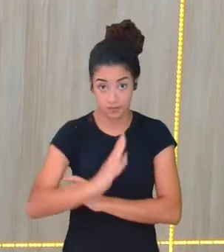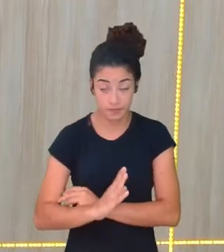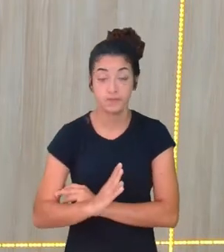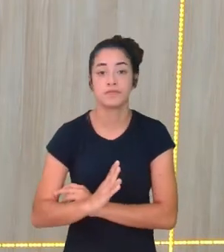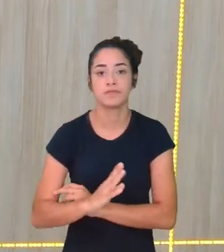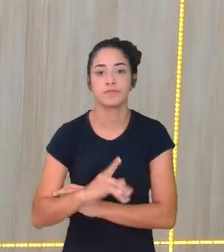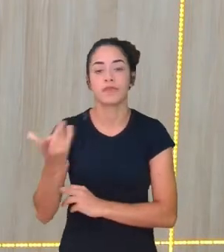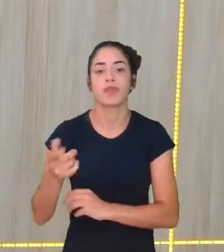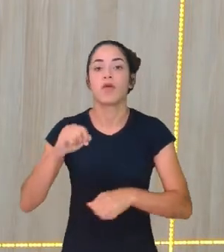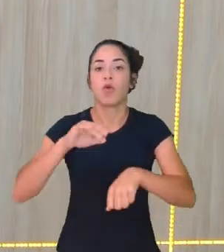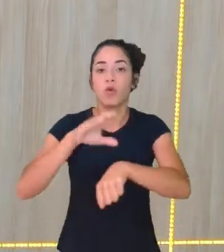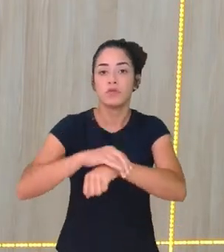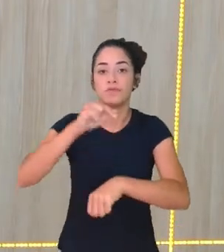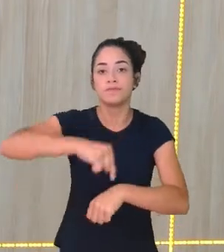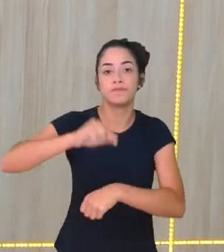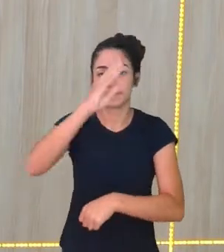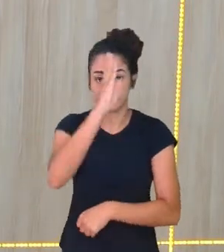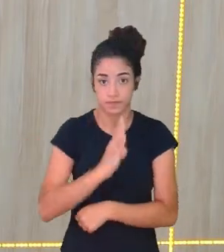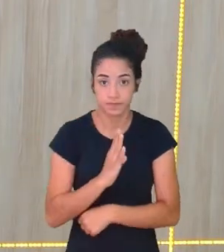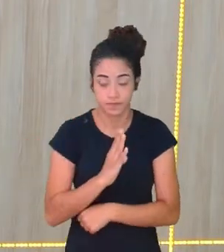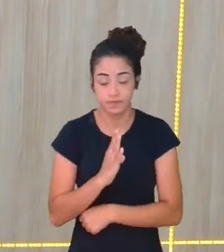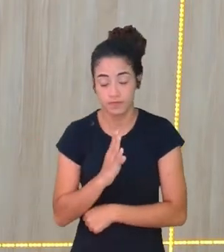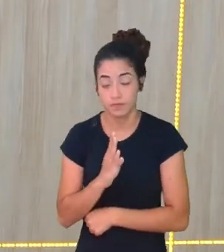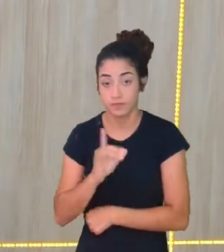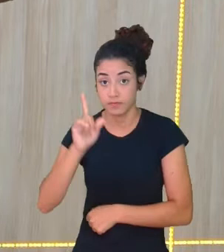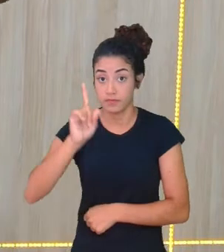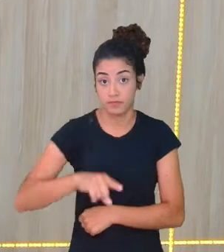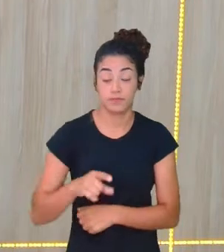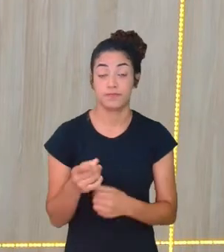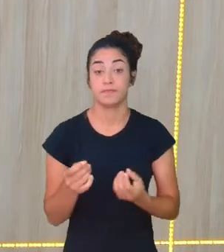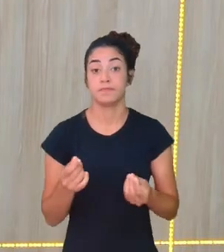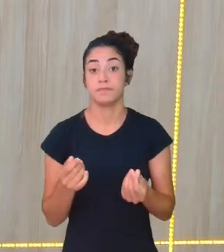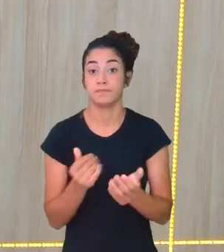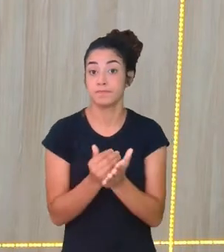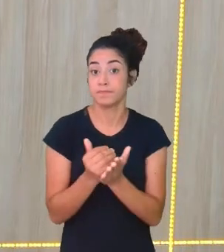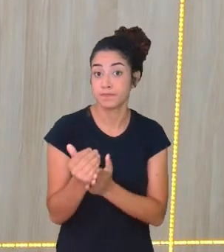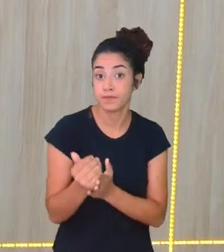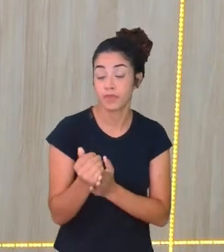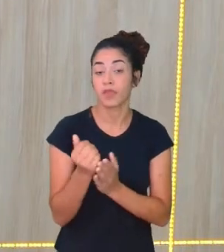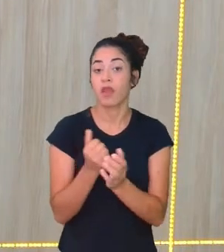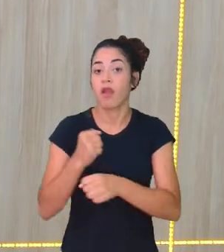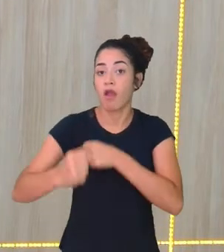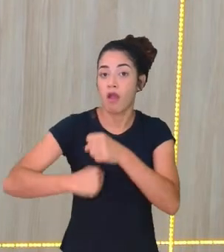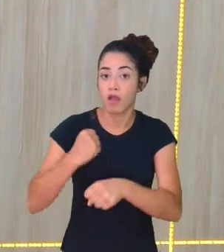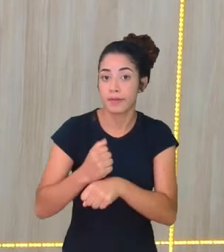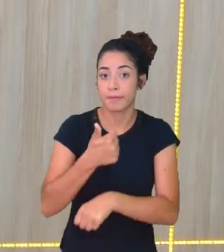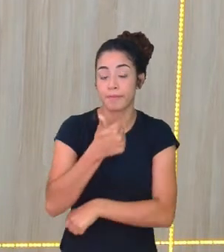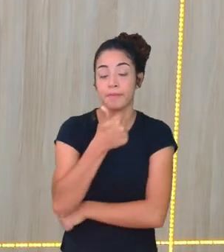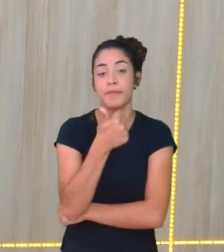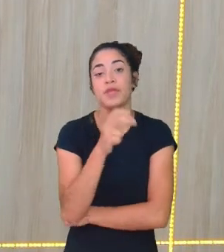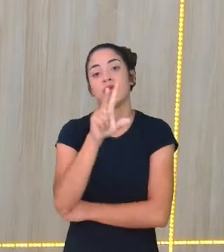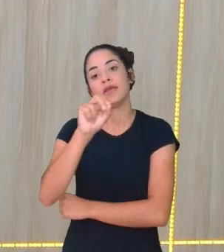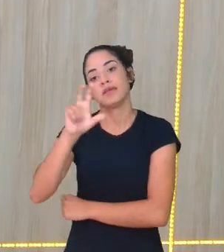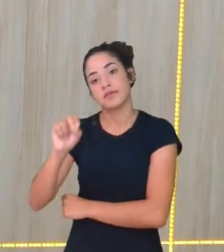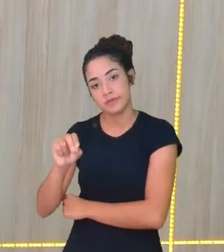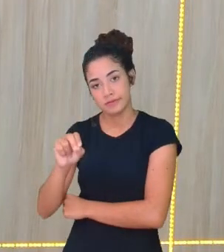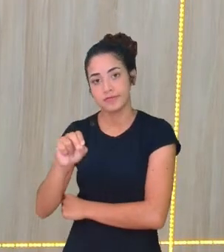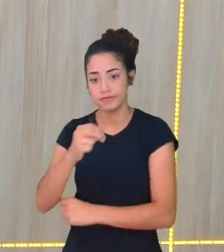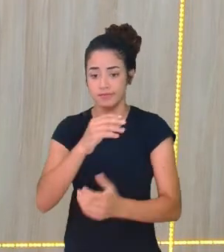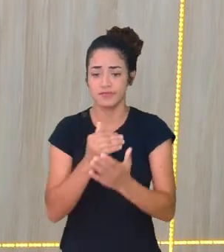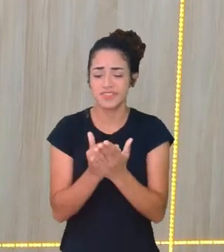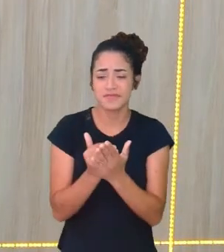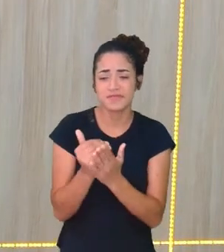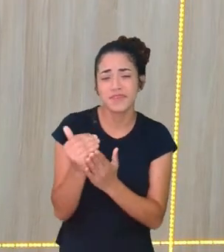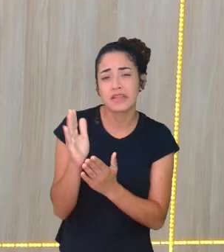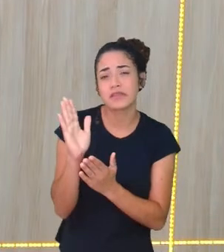a colonização do Brasil ela se dá a partir dos anos né 1.500 e vai